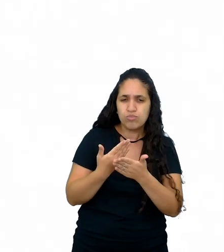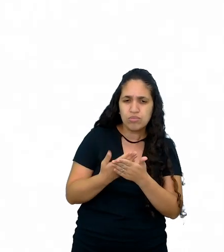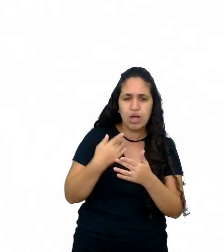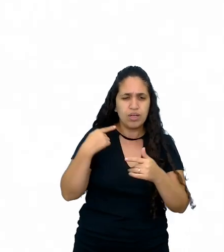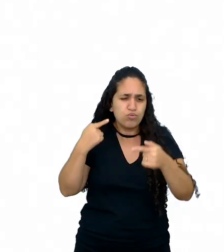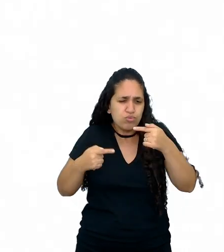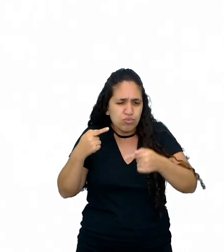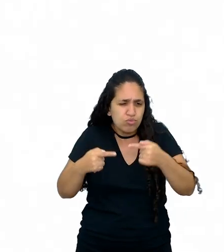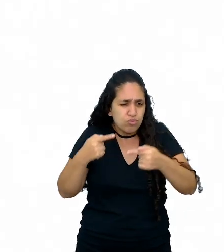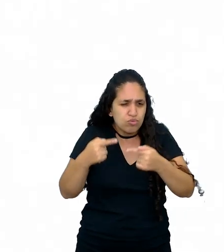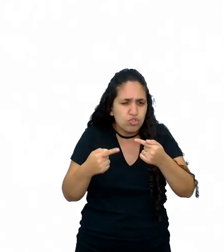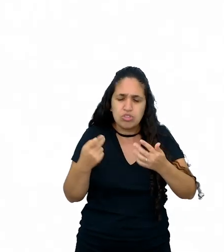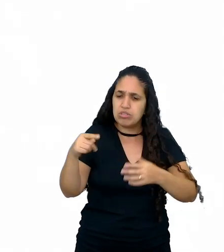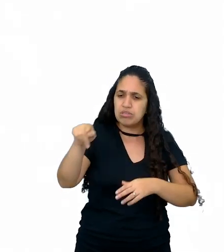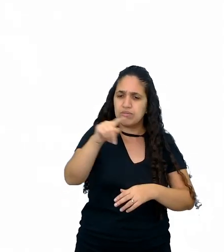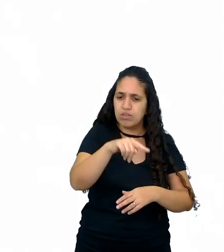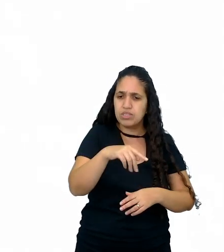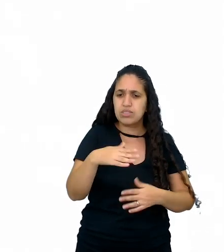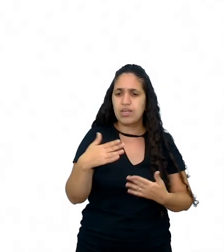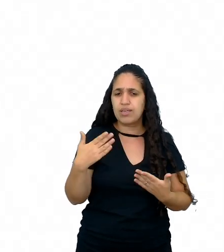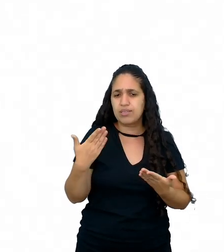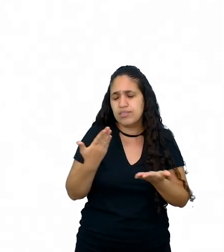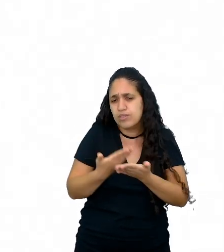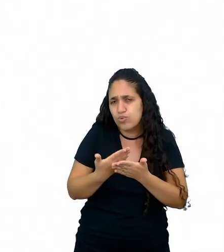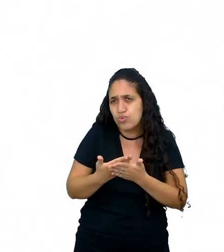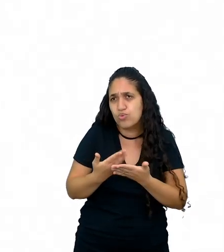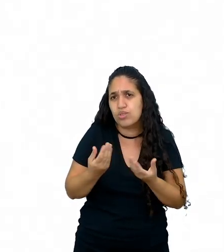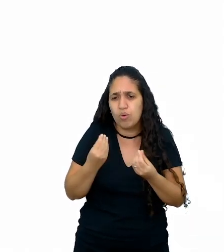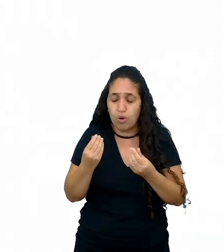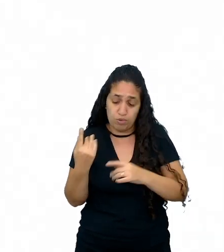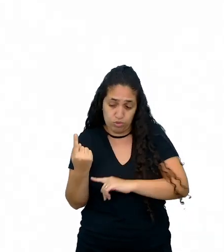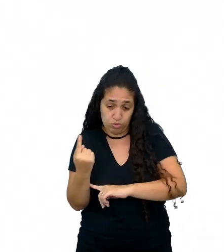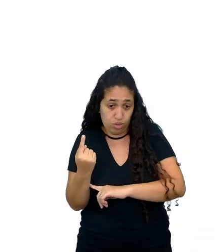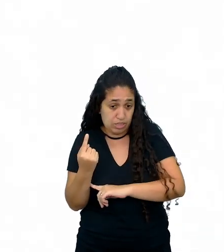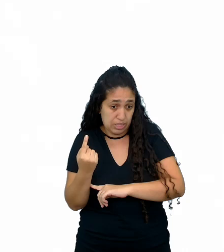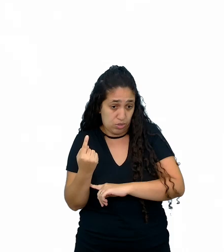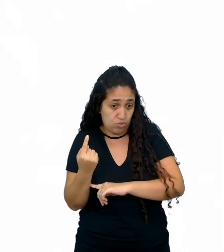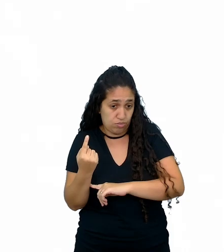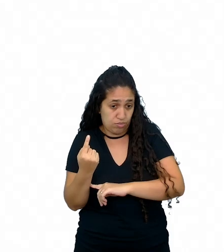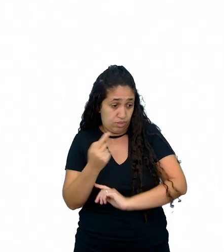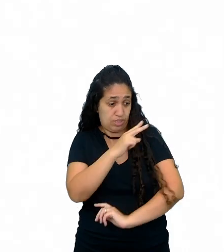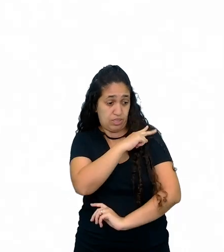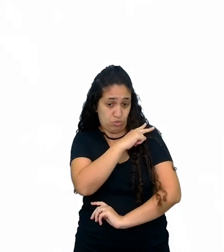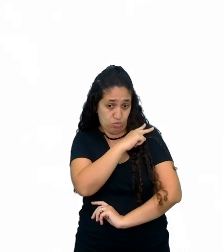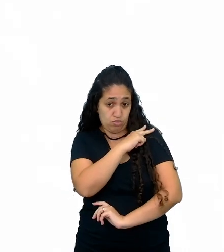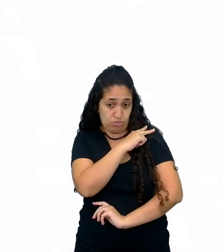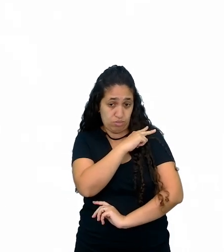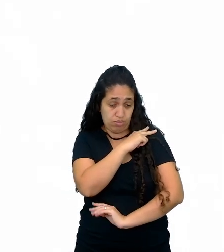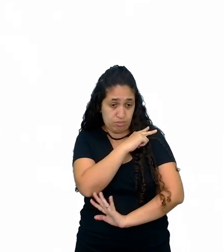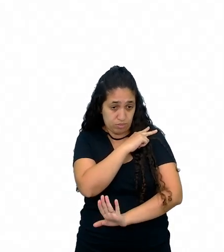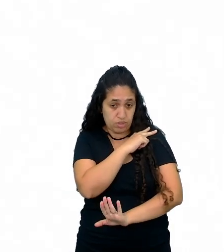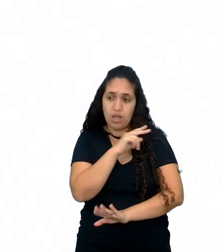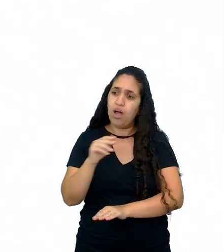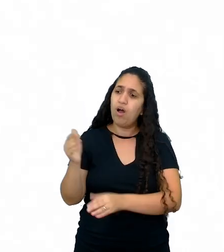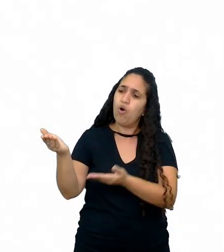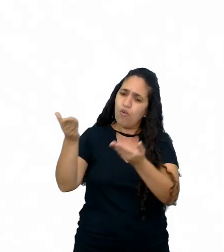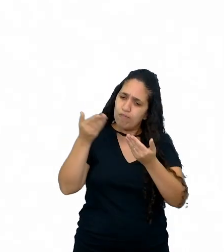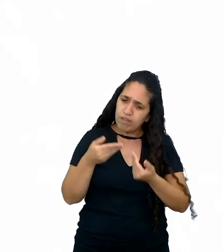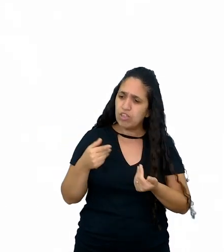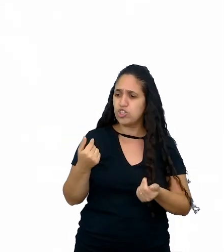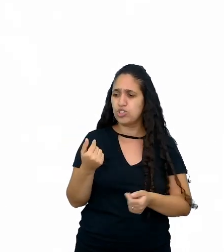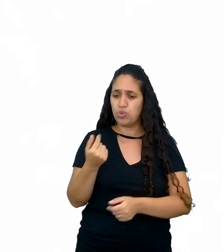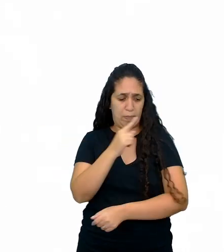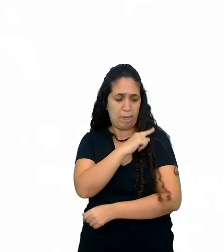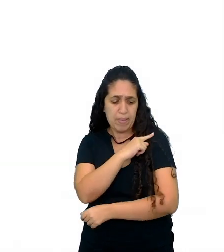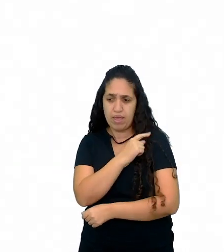pares, se vocês estiverem sozinhos da segunda série ensino médio, chamem o professor do primeiro,